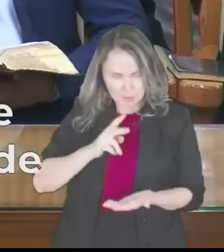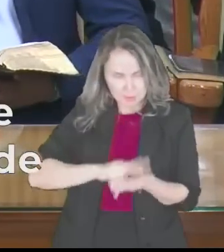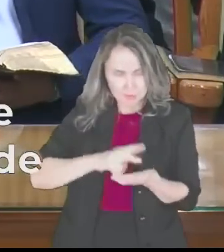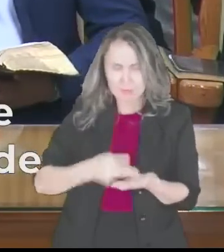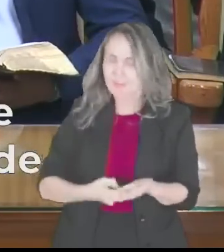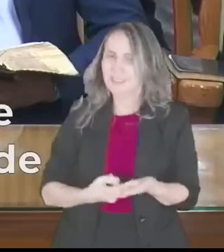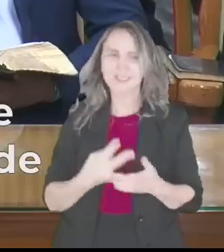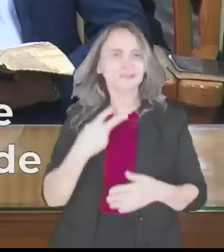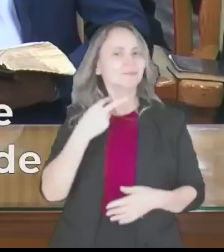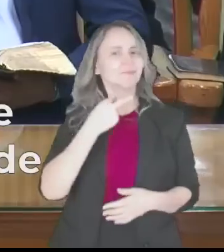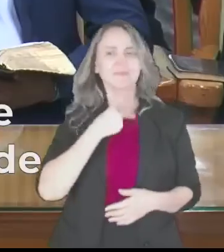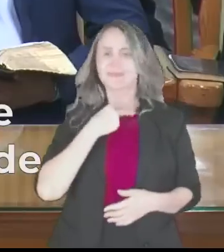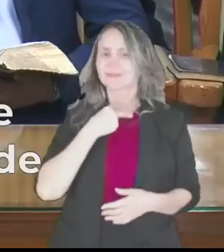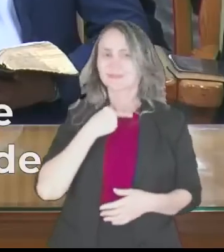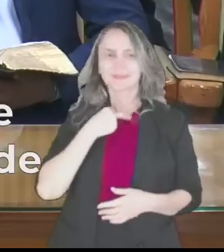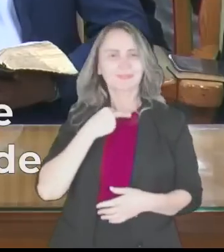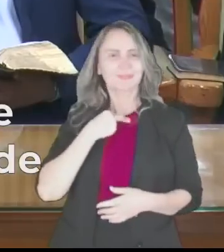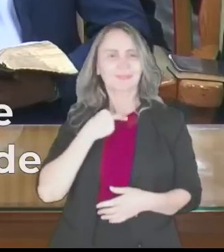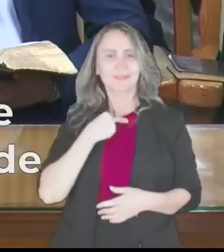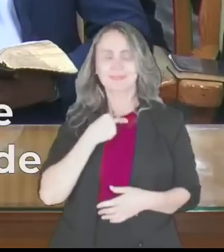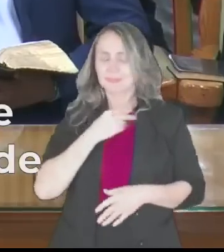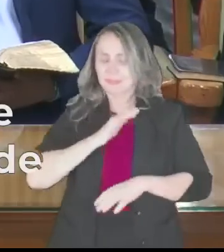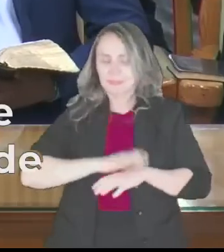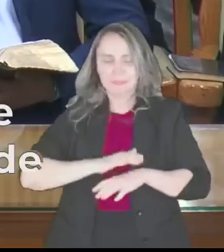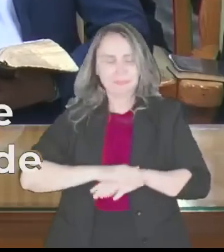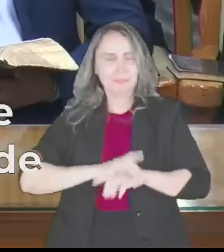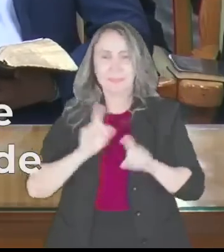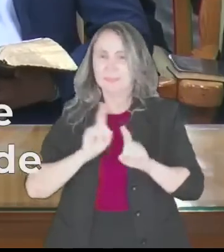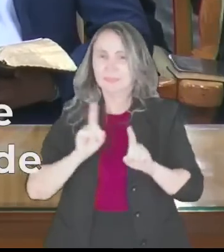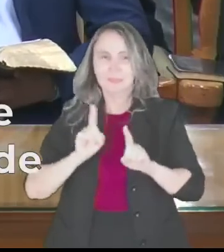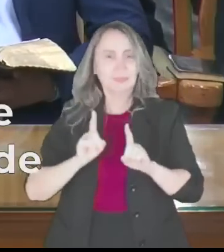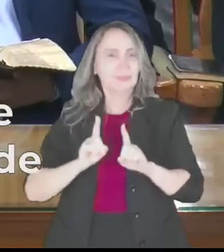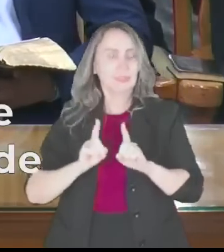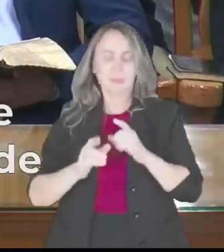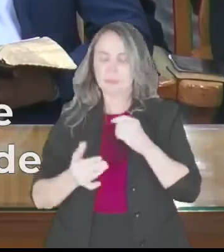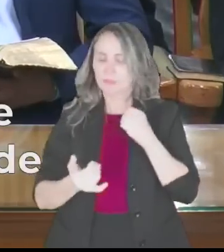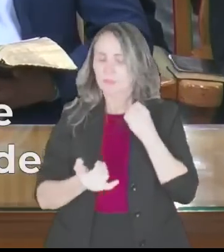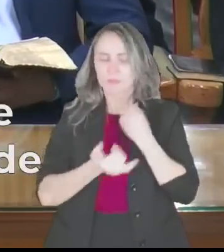de interpretar a Bíblia pela sua própria cabeça, termina em nada.